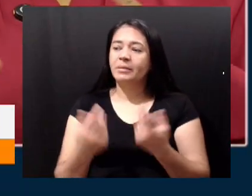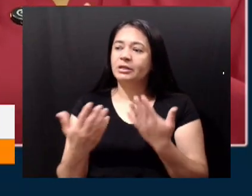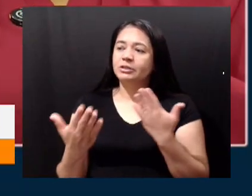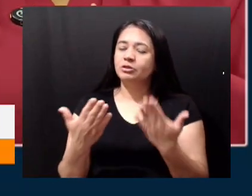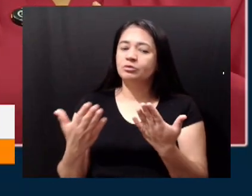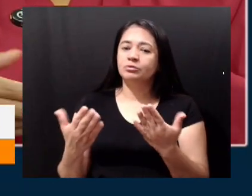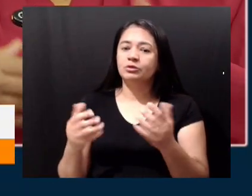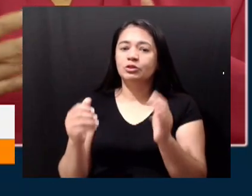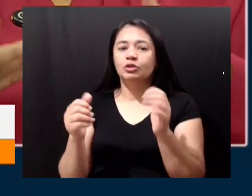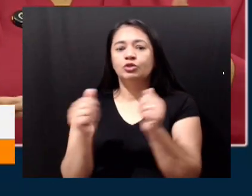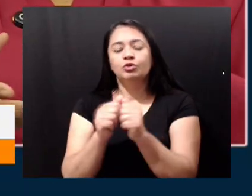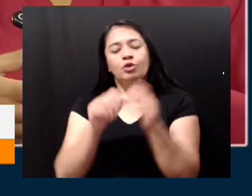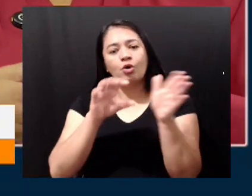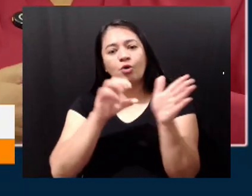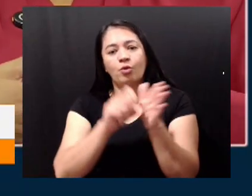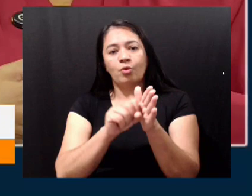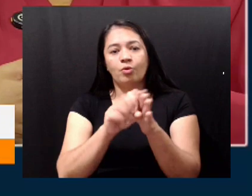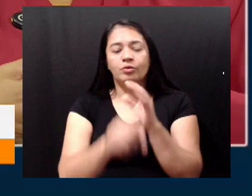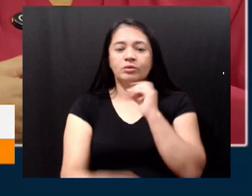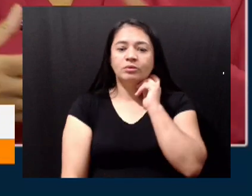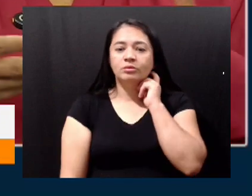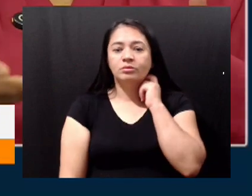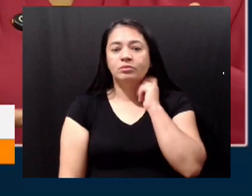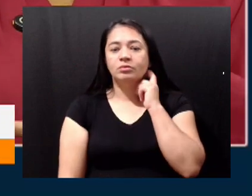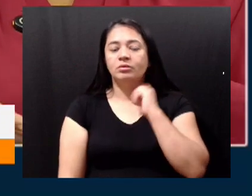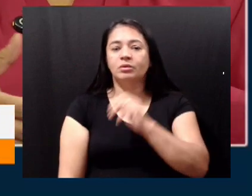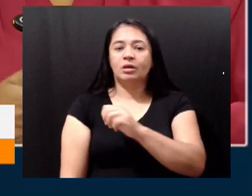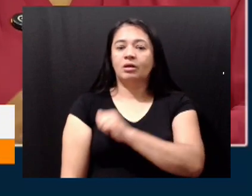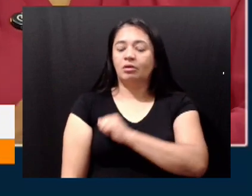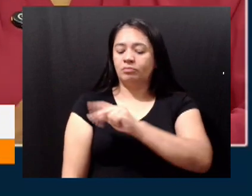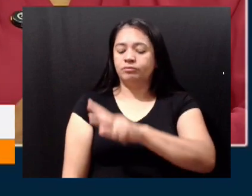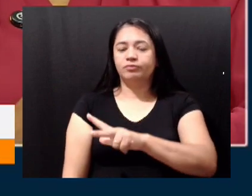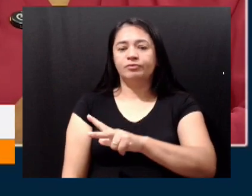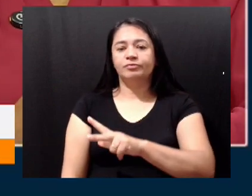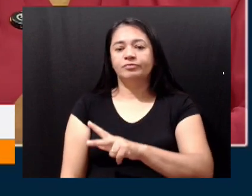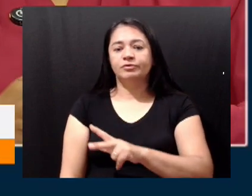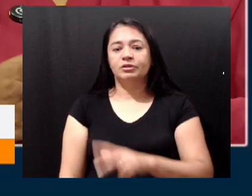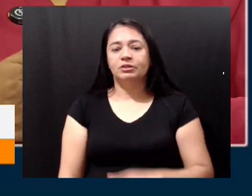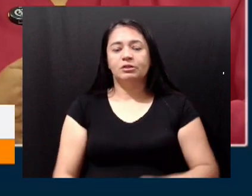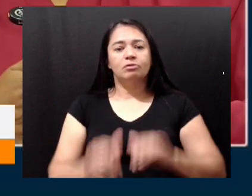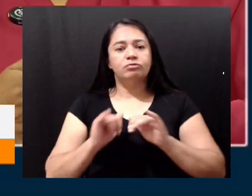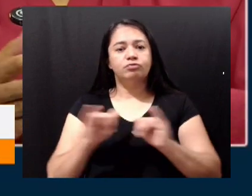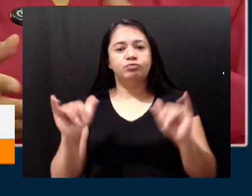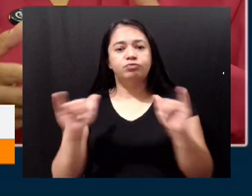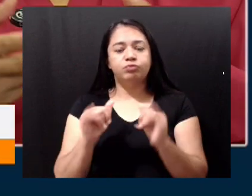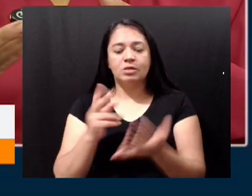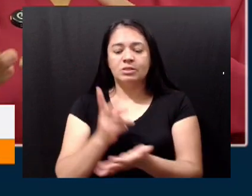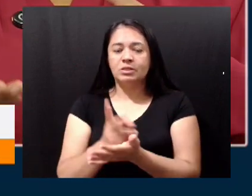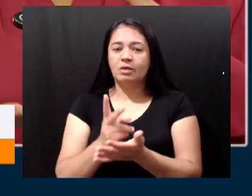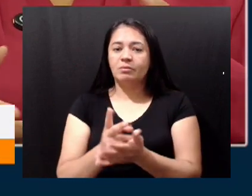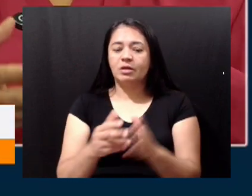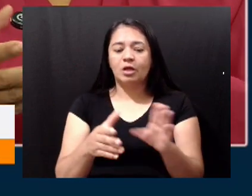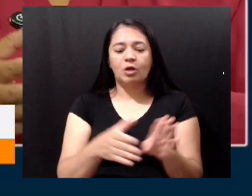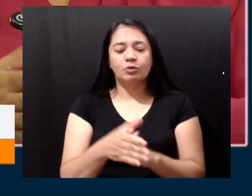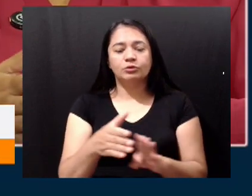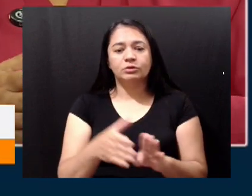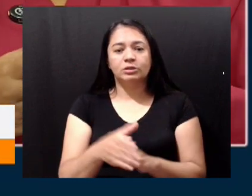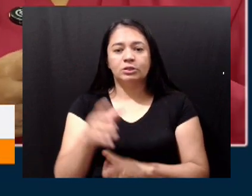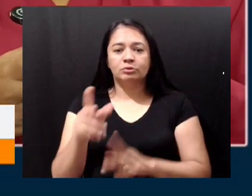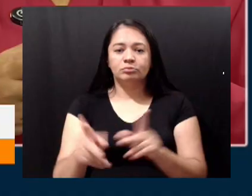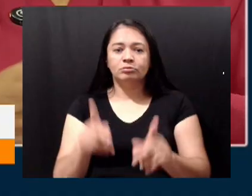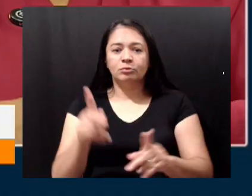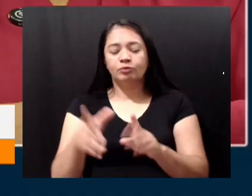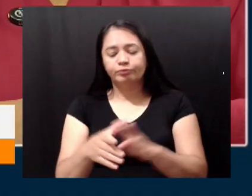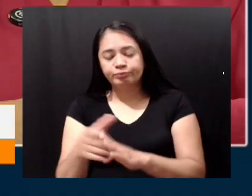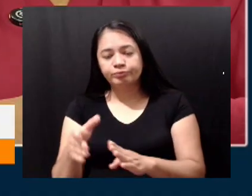a Anvisa lança cartilhas e campanhas direto, né, para orientar a população. Então, é sobre automedicação e tal.